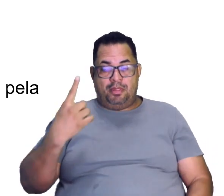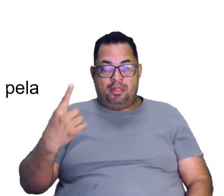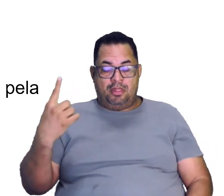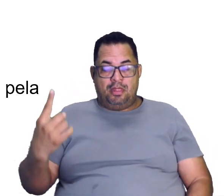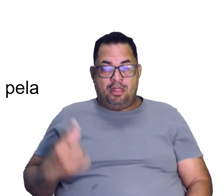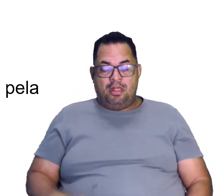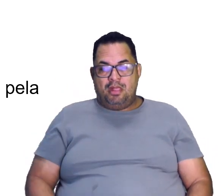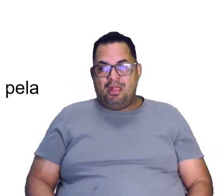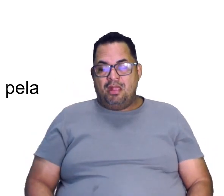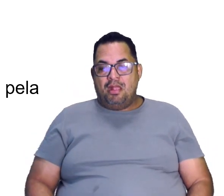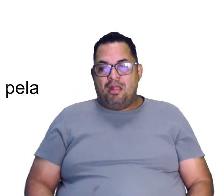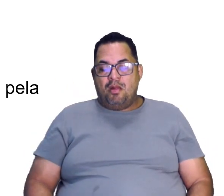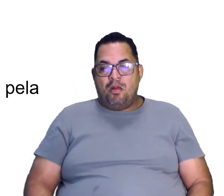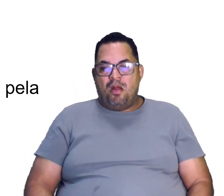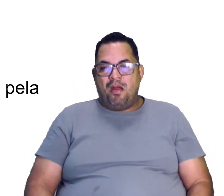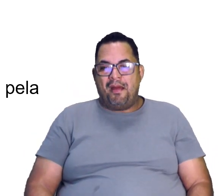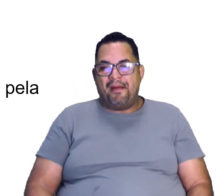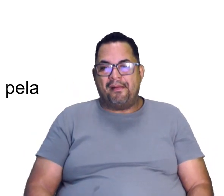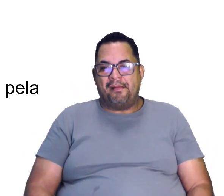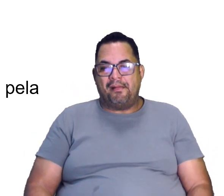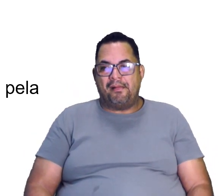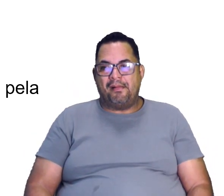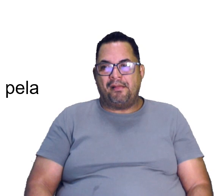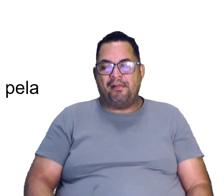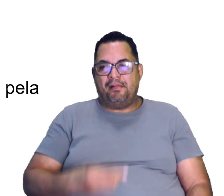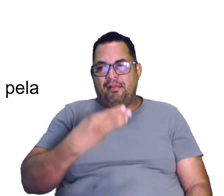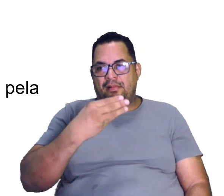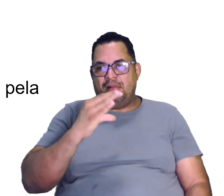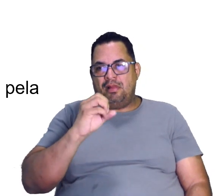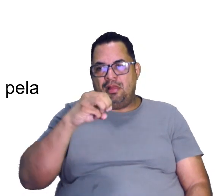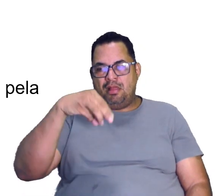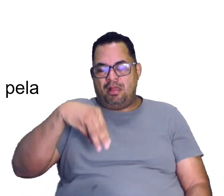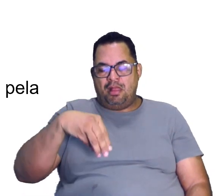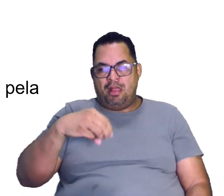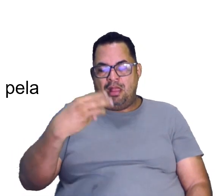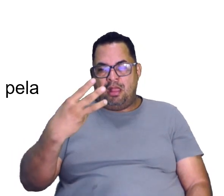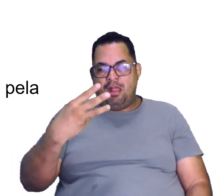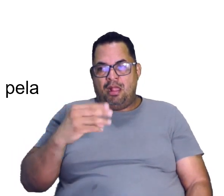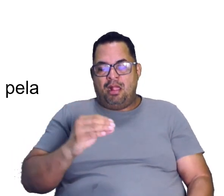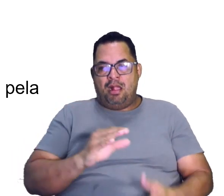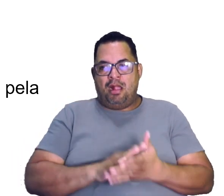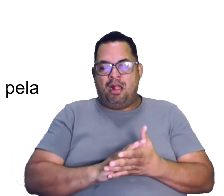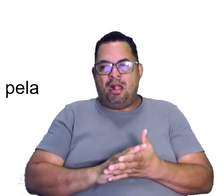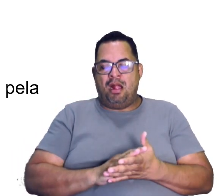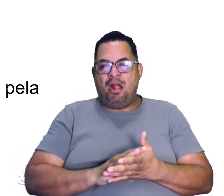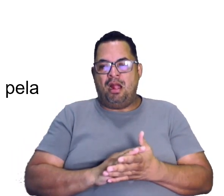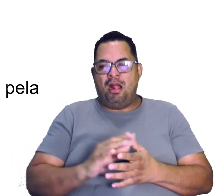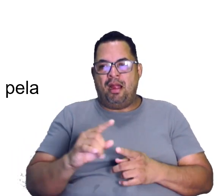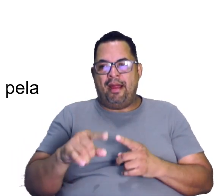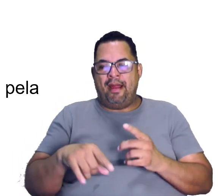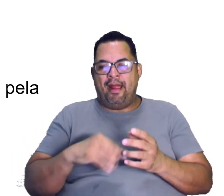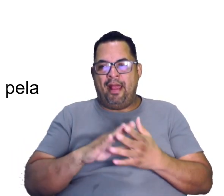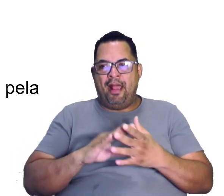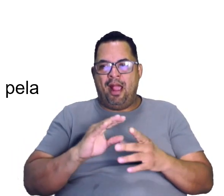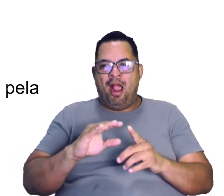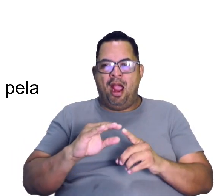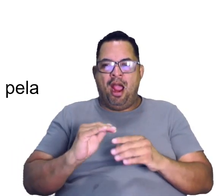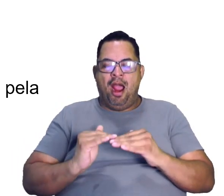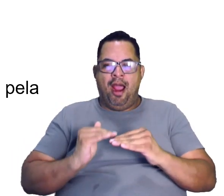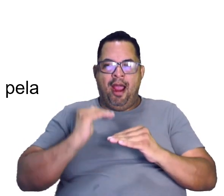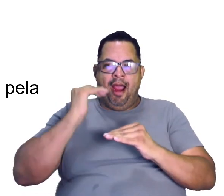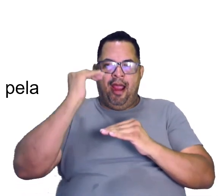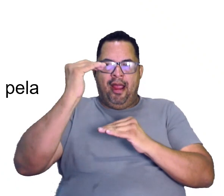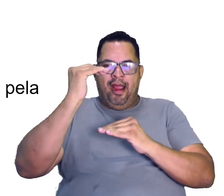professor? Perfeitamente. Então, se eu tenho 30 metros cúbicos e essa unidade é o múltiplo, para vir para